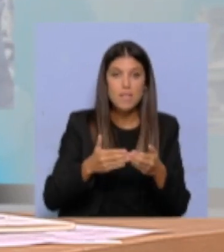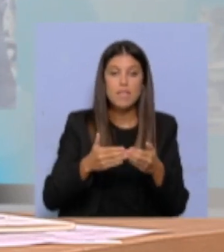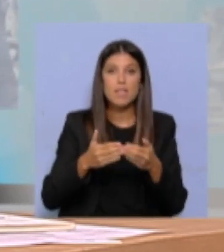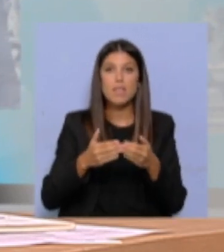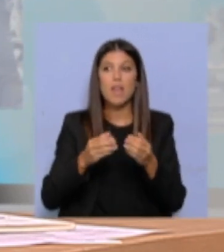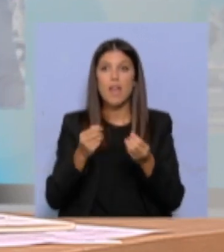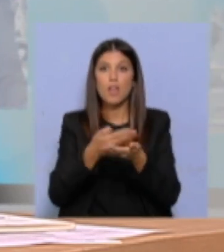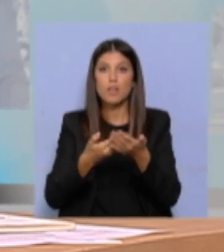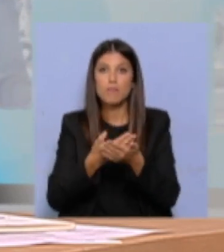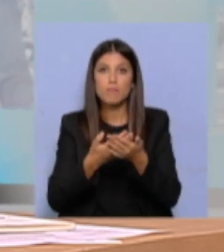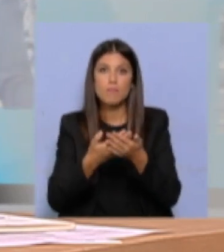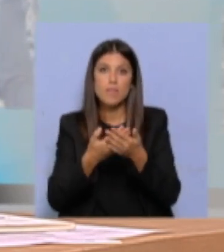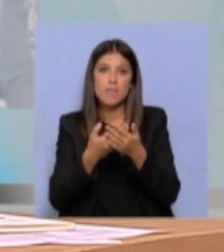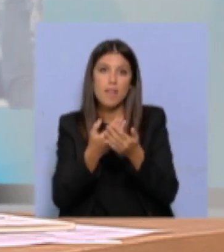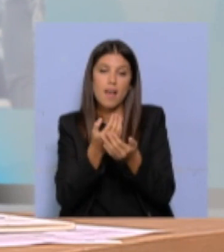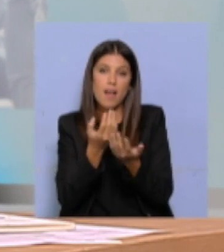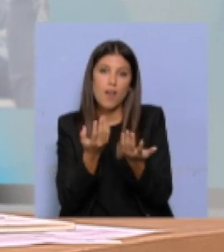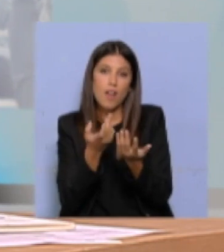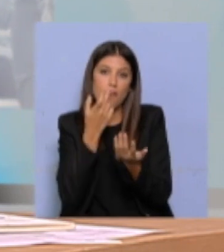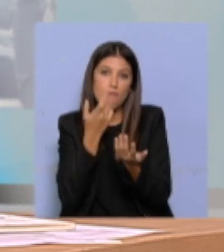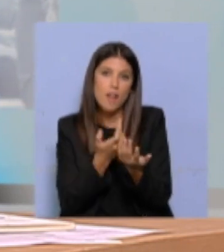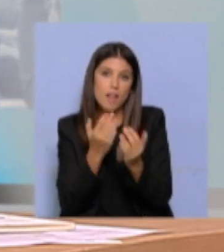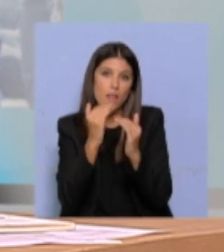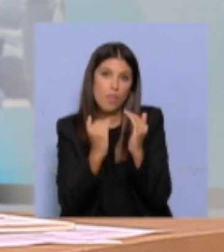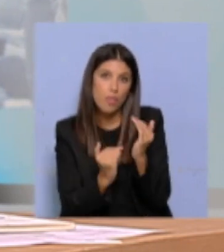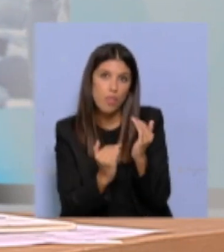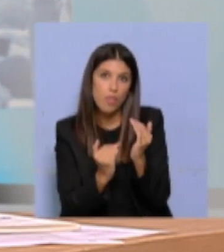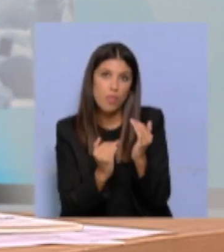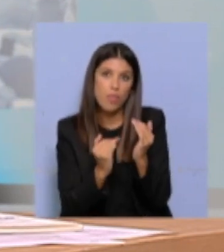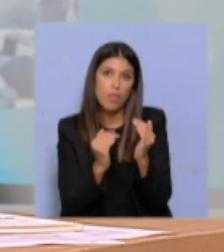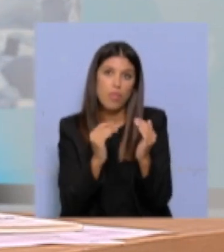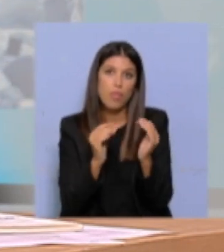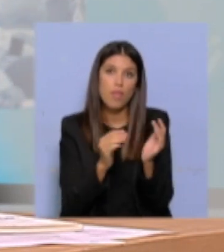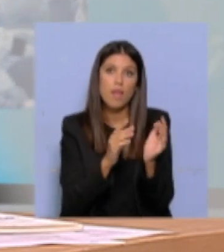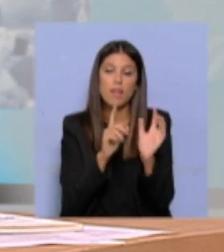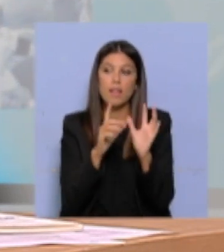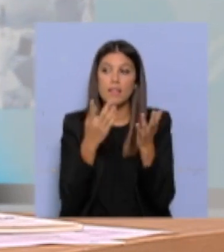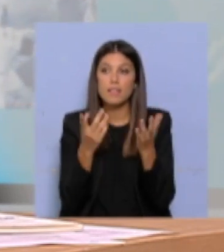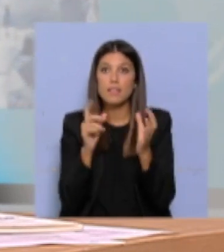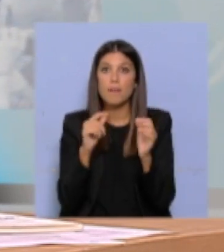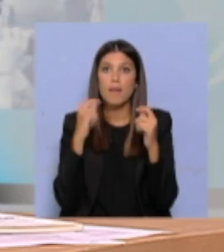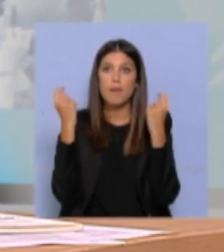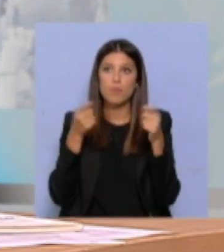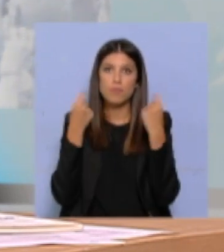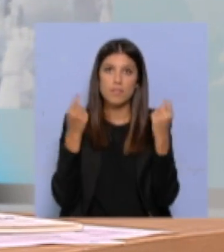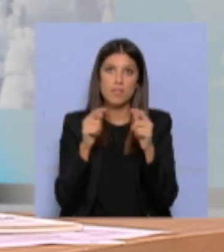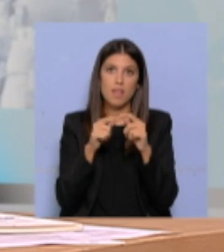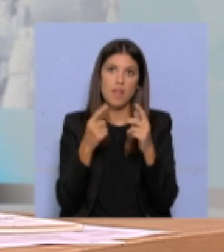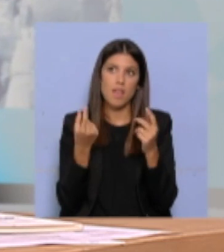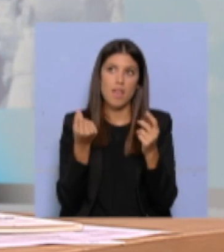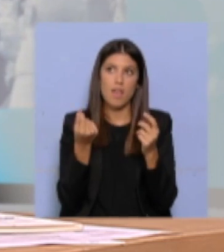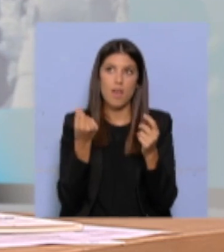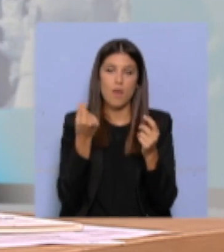da economia, relativamente à publicidade, que é, no fim de contas, o grande sustentáculo da imprensa